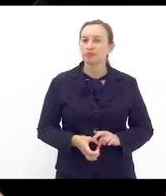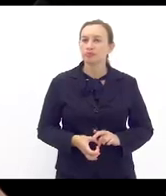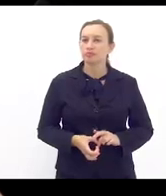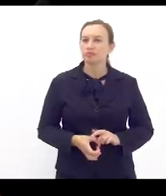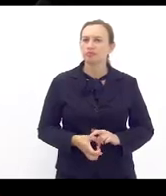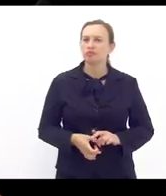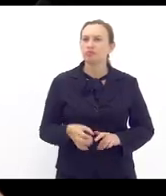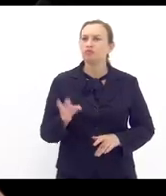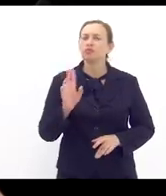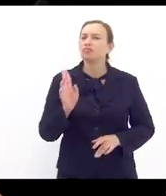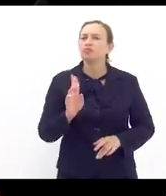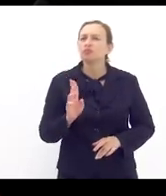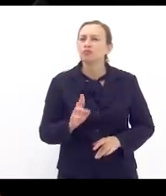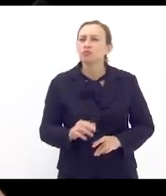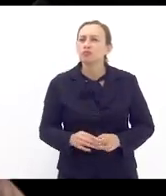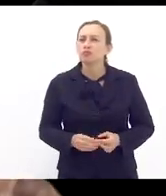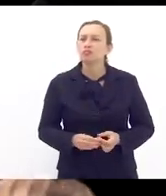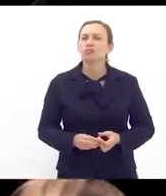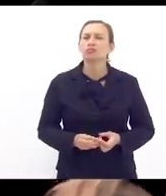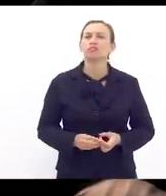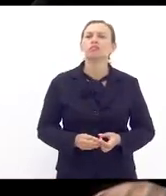Qual o nome do senhor